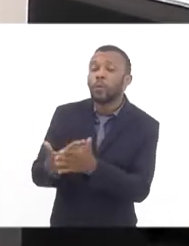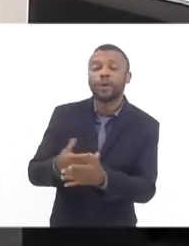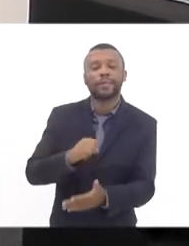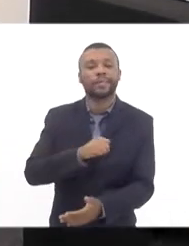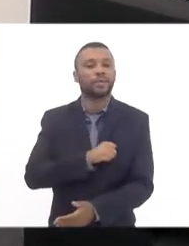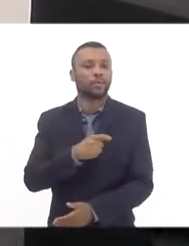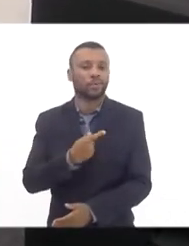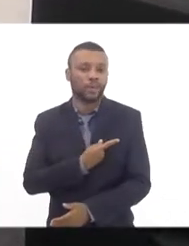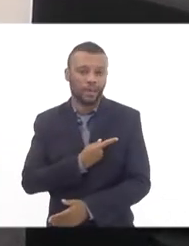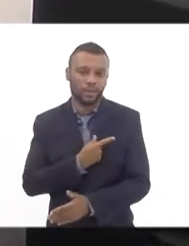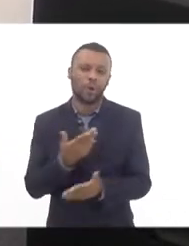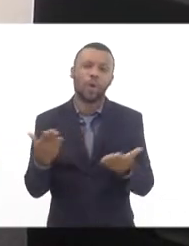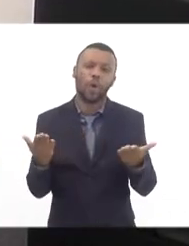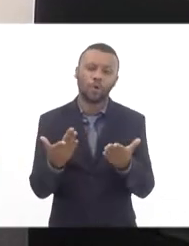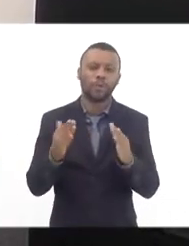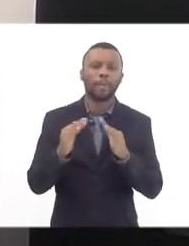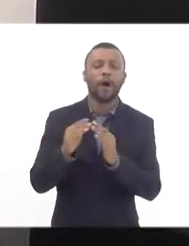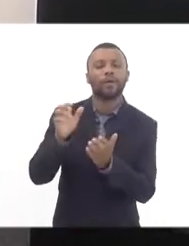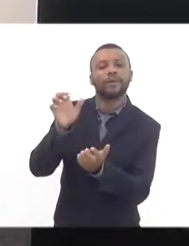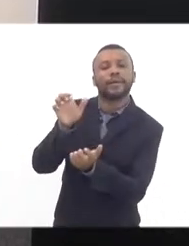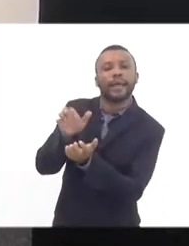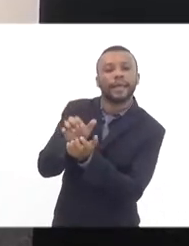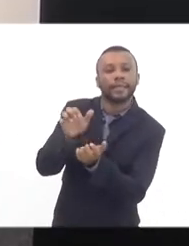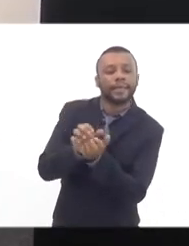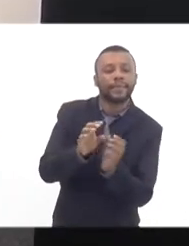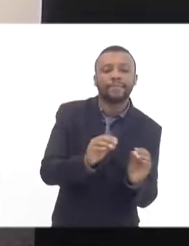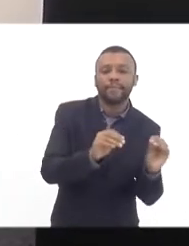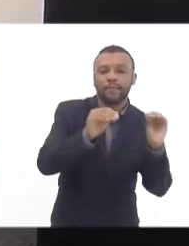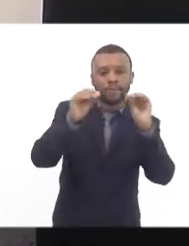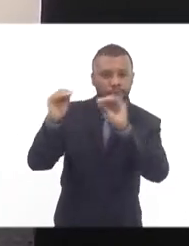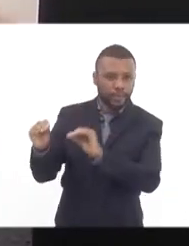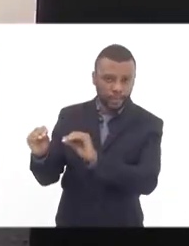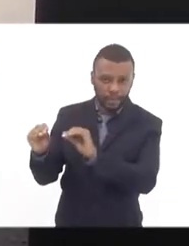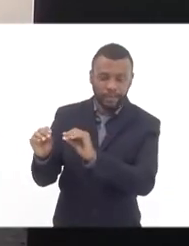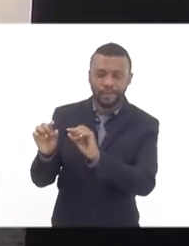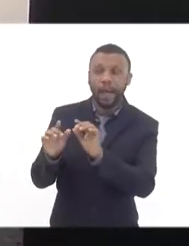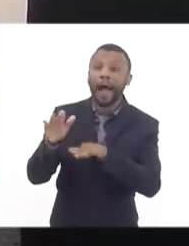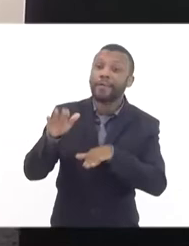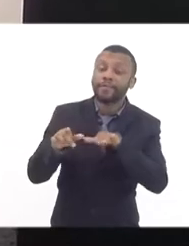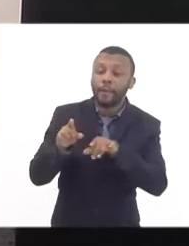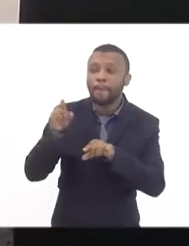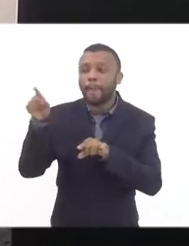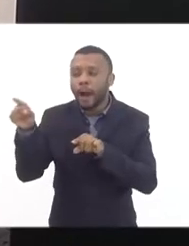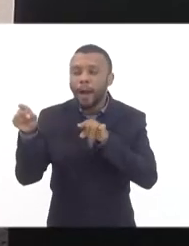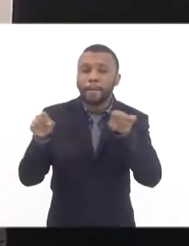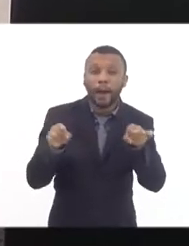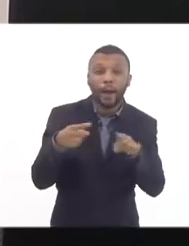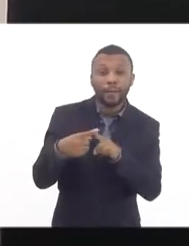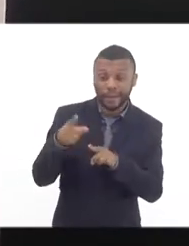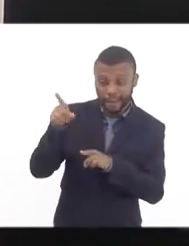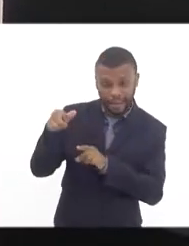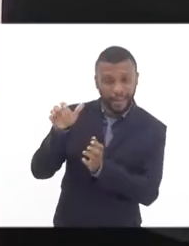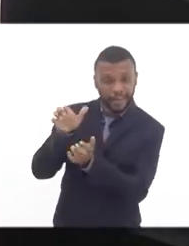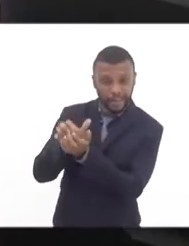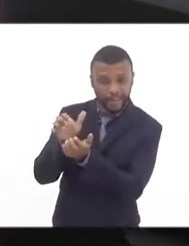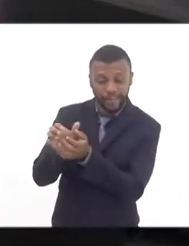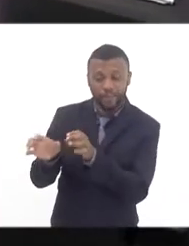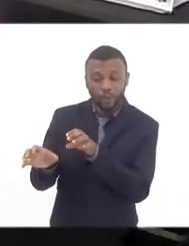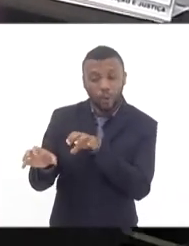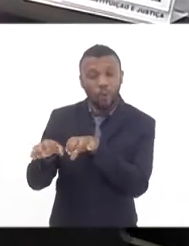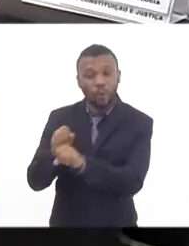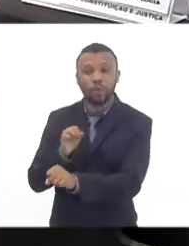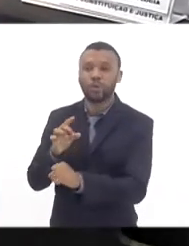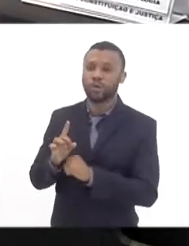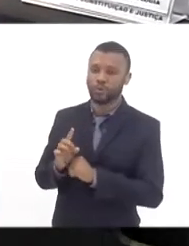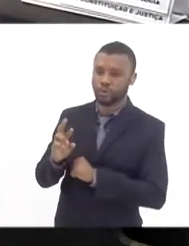Eu hoje moro em Recife, eu fico entre Recife e lá, porque estou lá também terminando um doutorado, mas eu quero falar aqui